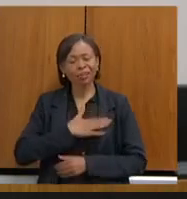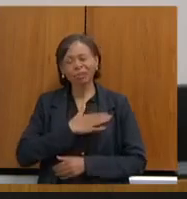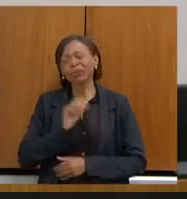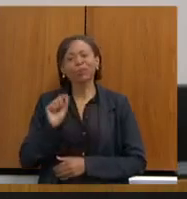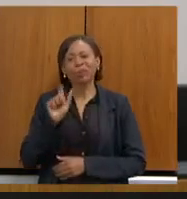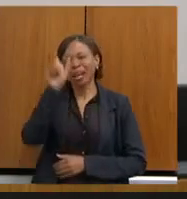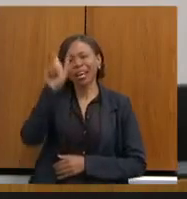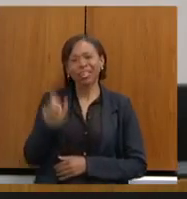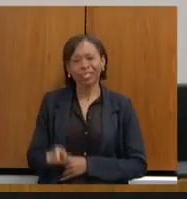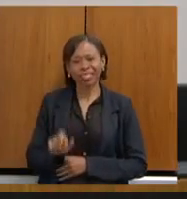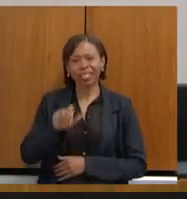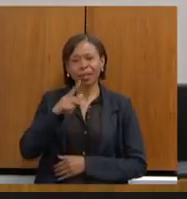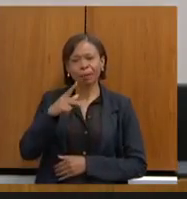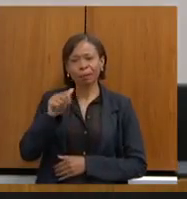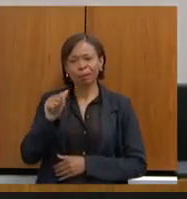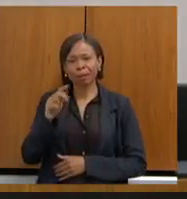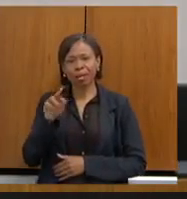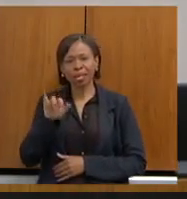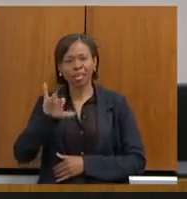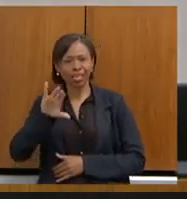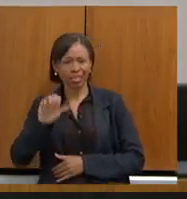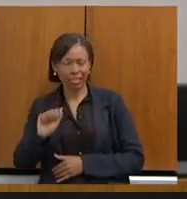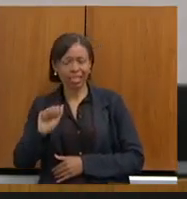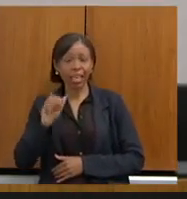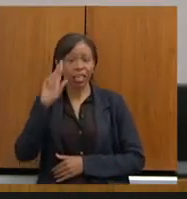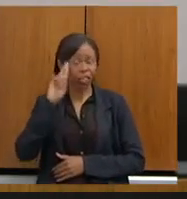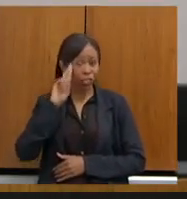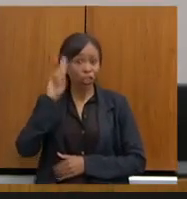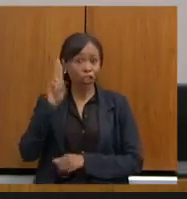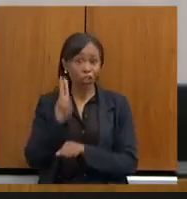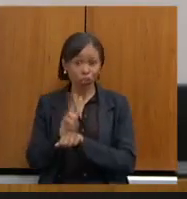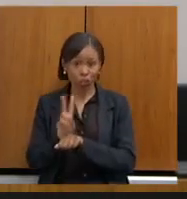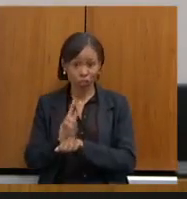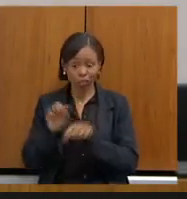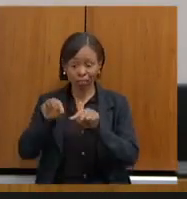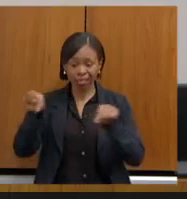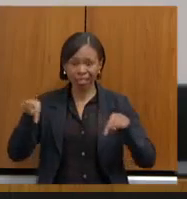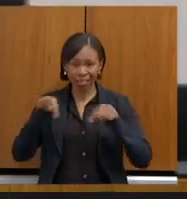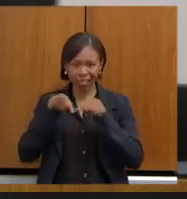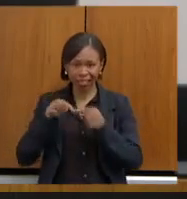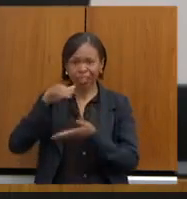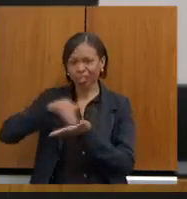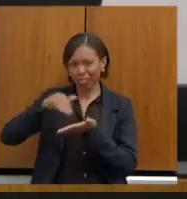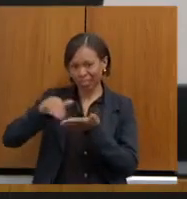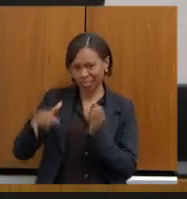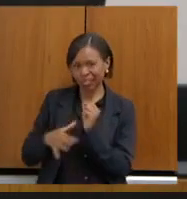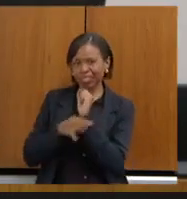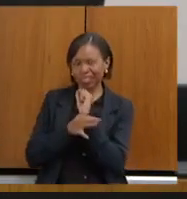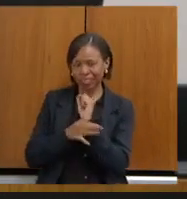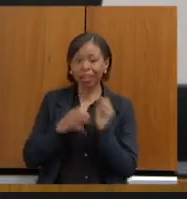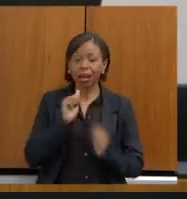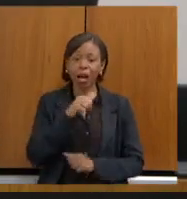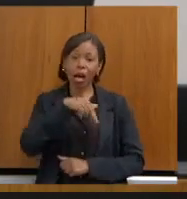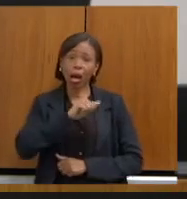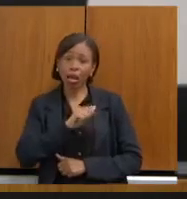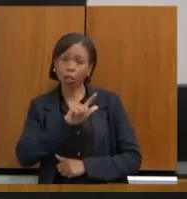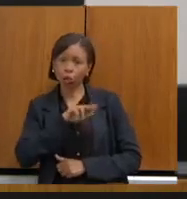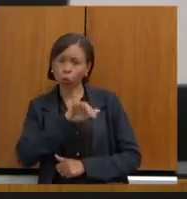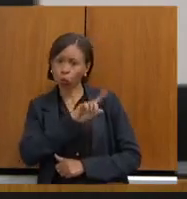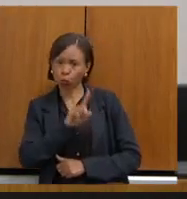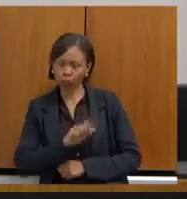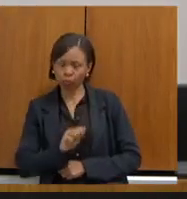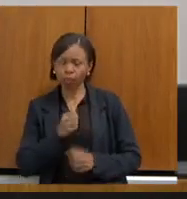presença do Senhor o Patrícia Costa de Melo chefe de gabinete da sejusp a senhora Luiza Ana Luiza Silva Falcão